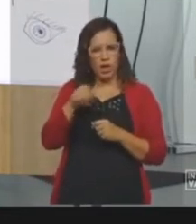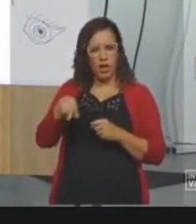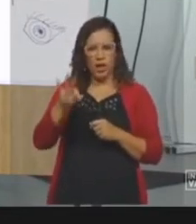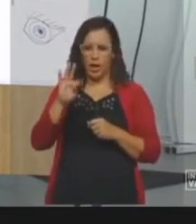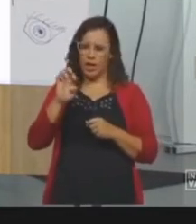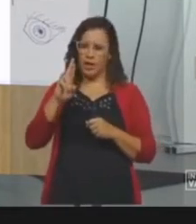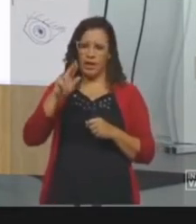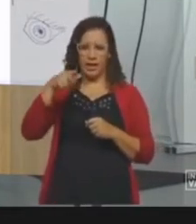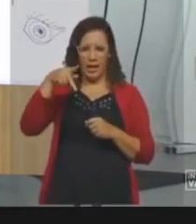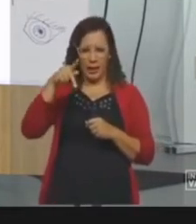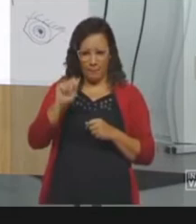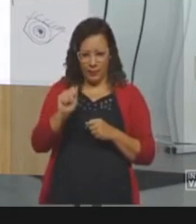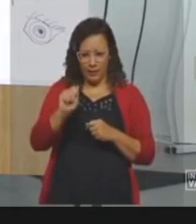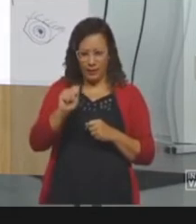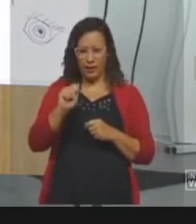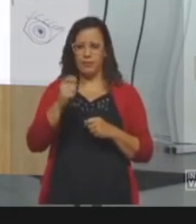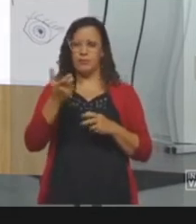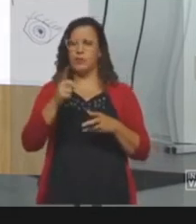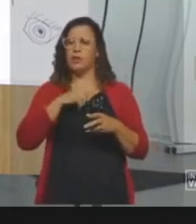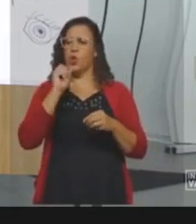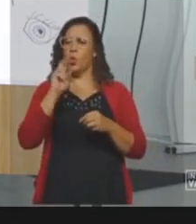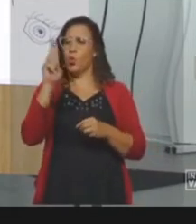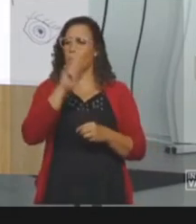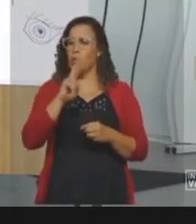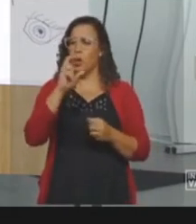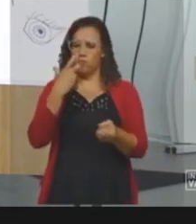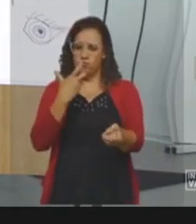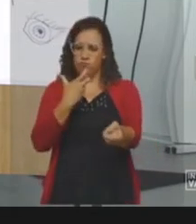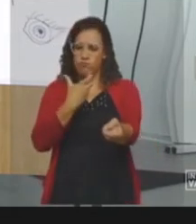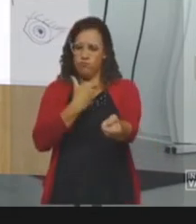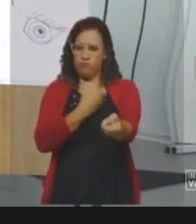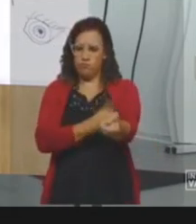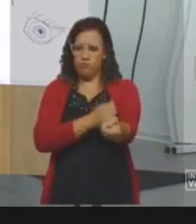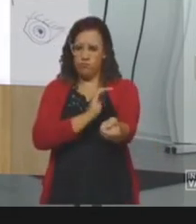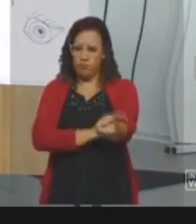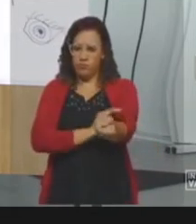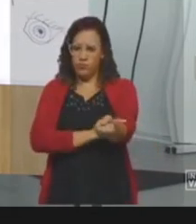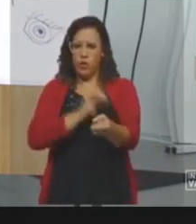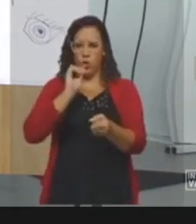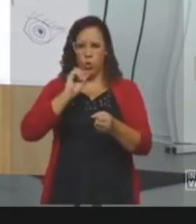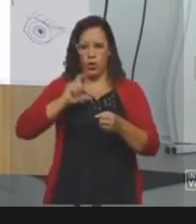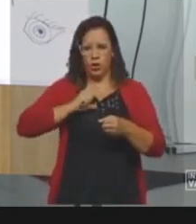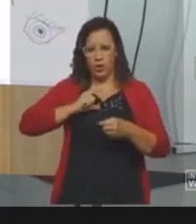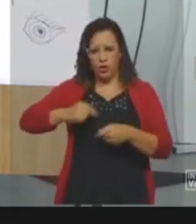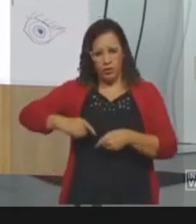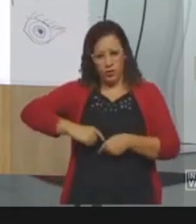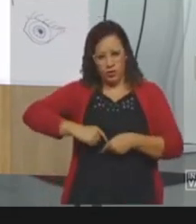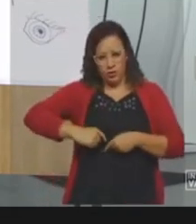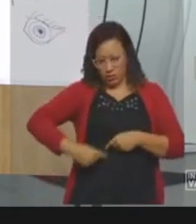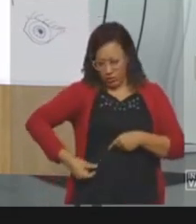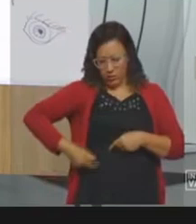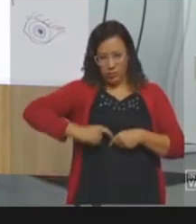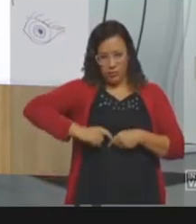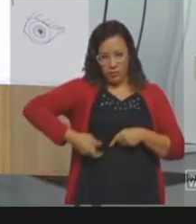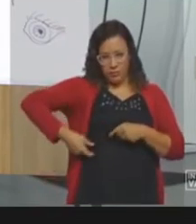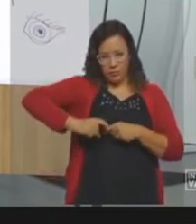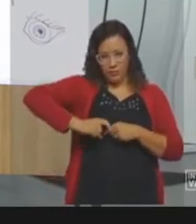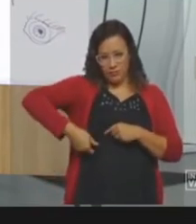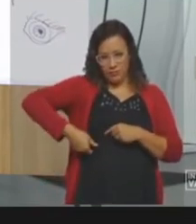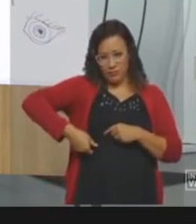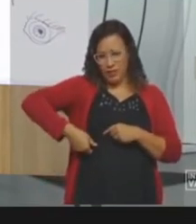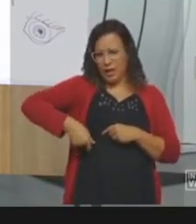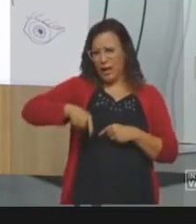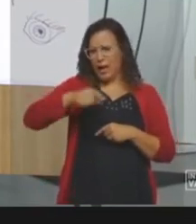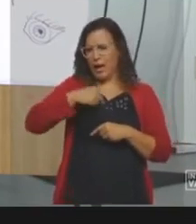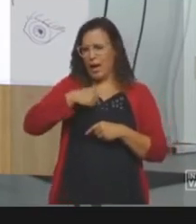que a insulina é produzida principalmente no pâncreas, né? Na verdade especificamente no pâncreas, e se eu conseguisse pegar